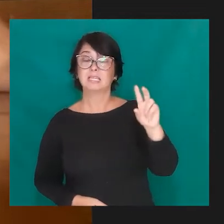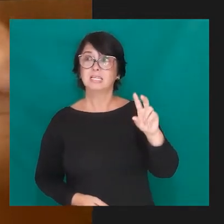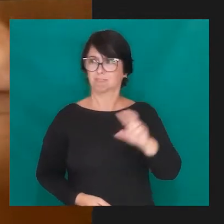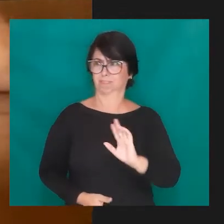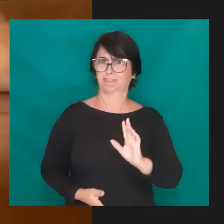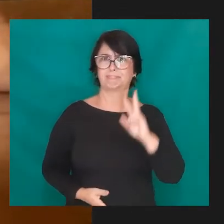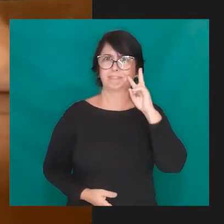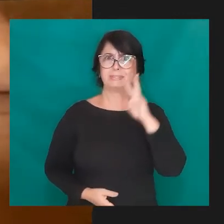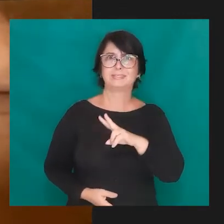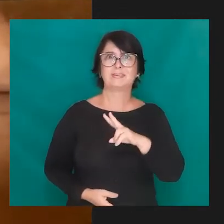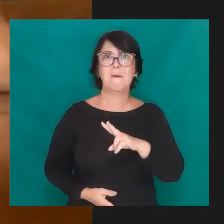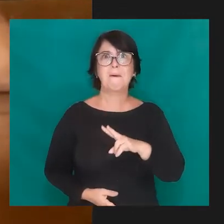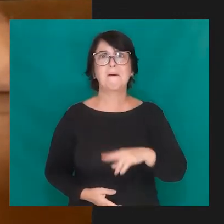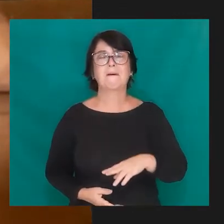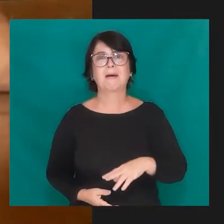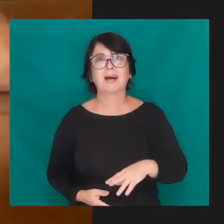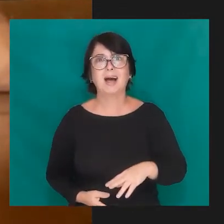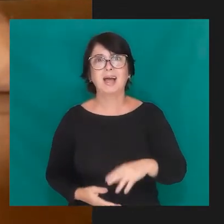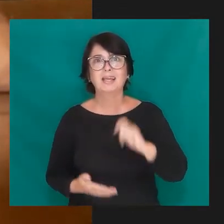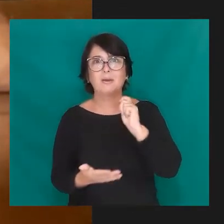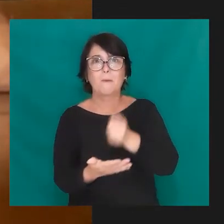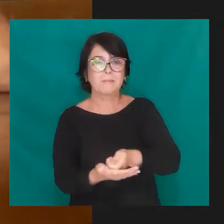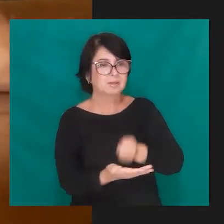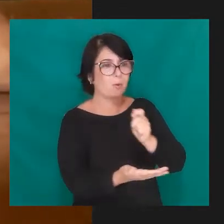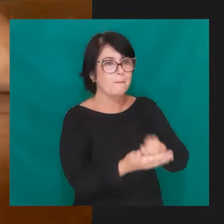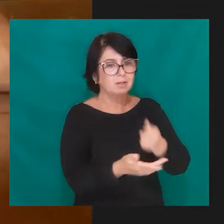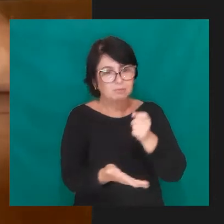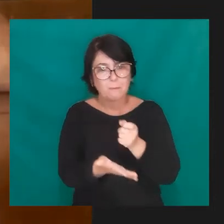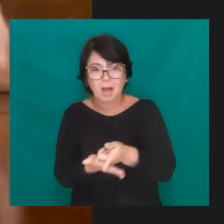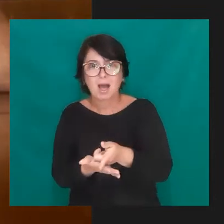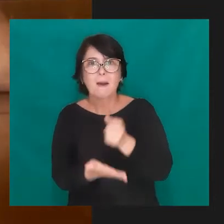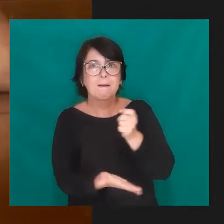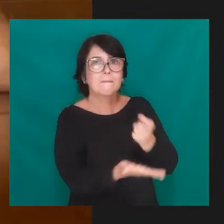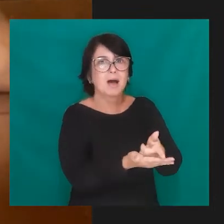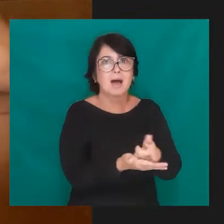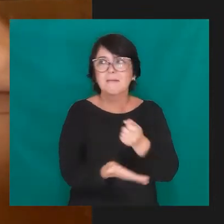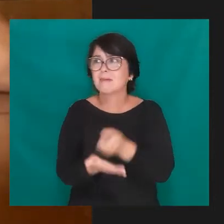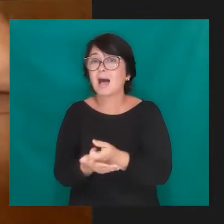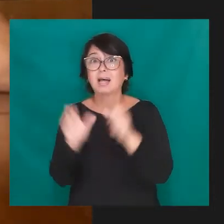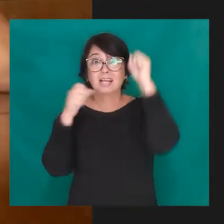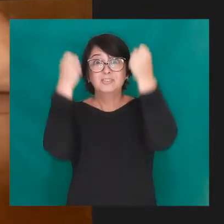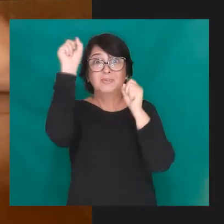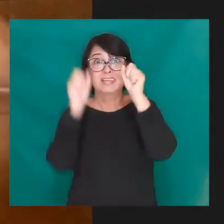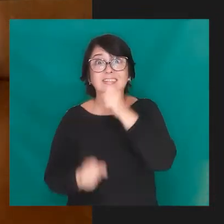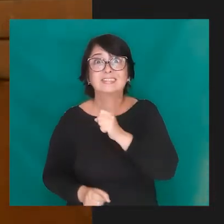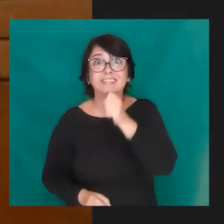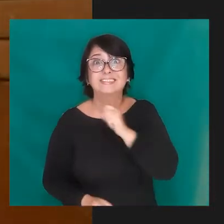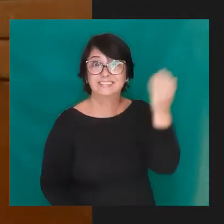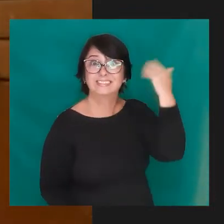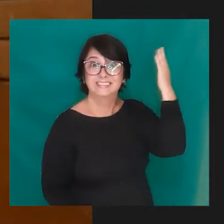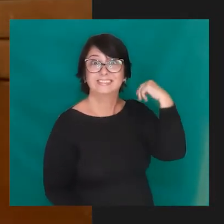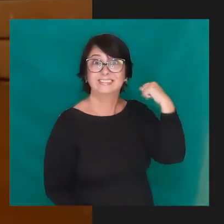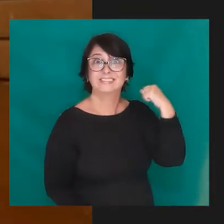também, que ele foi comprando esse maquinário, esses remanescentes das fábricas antigas, que iam falindo, ele